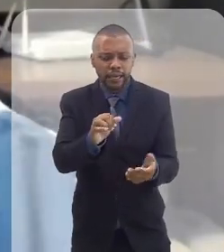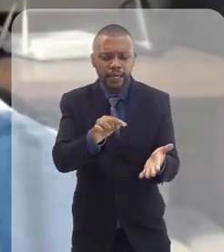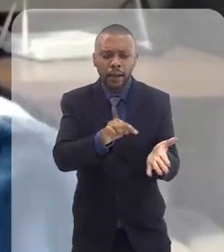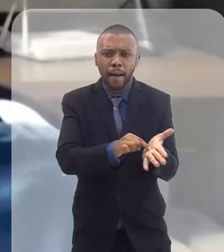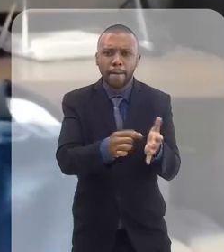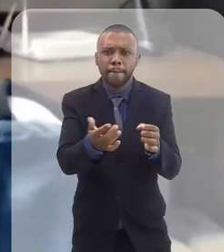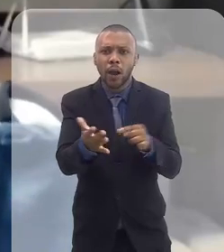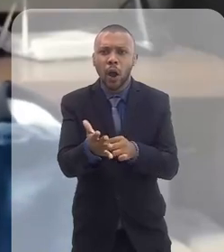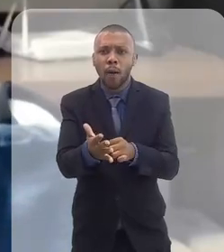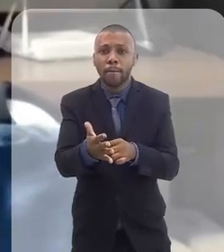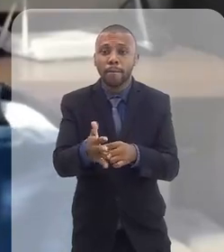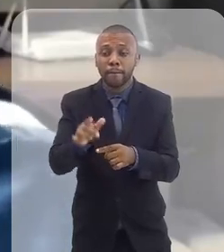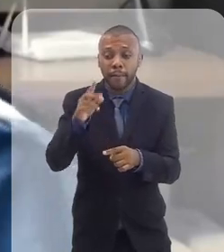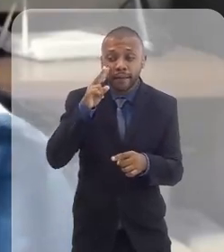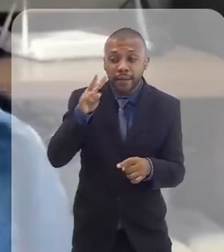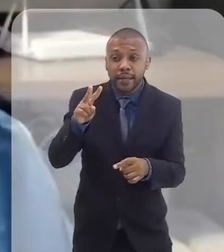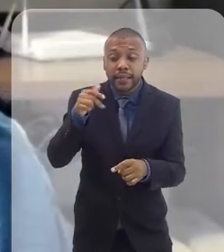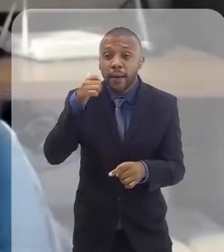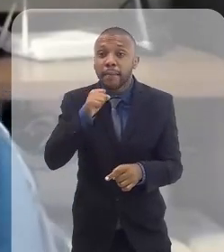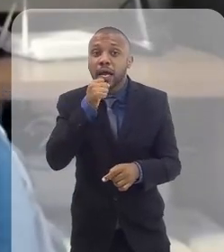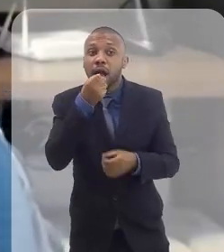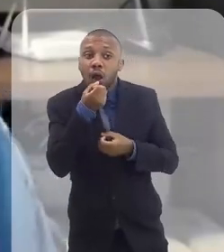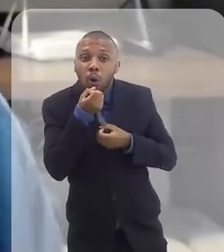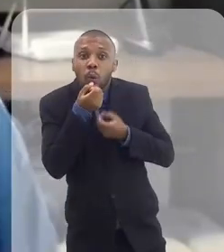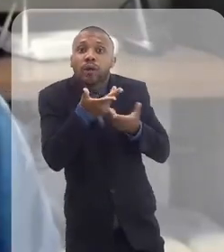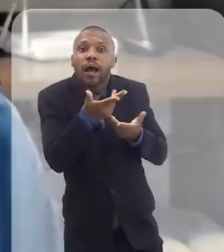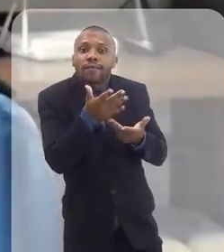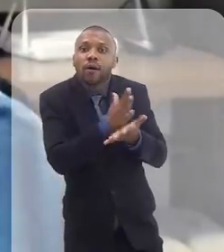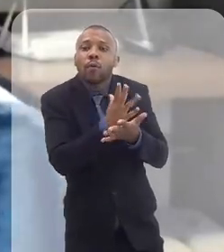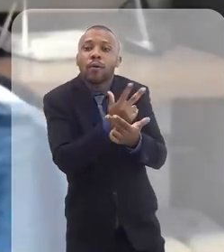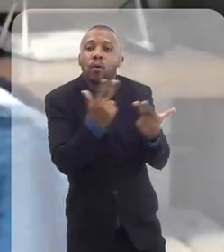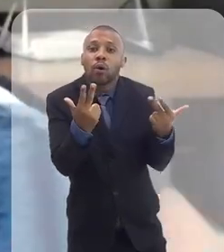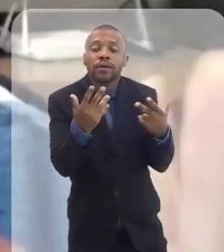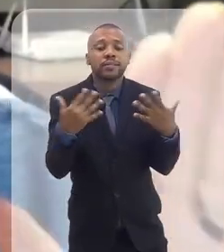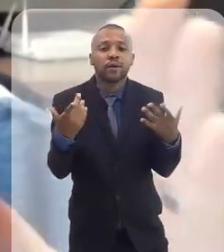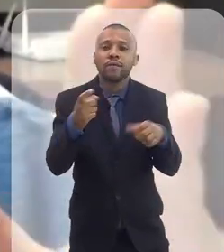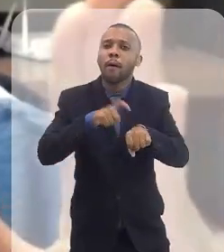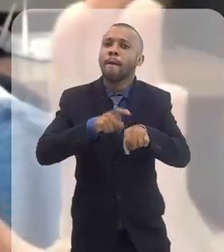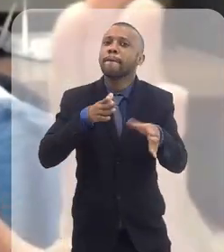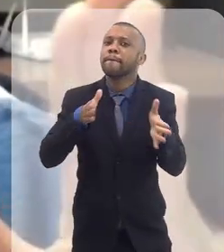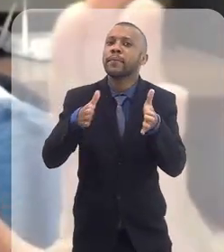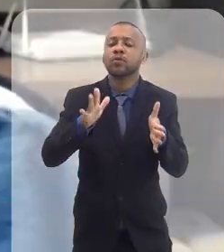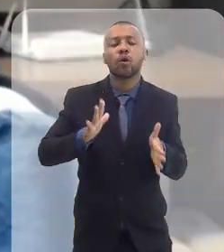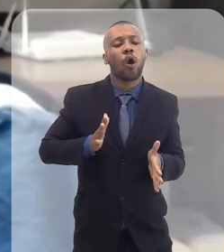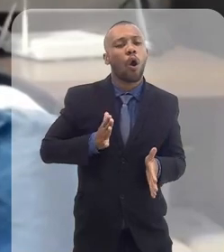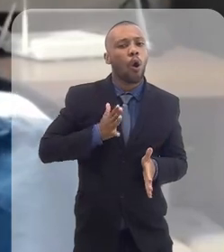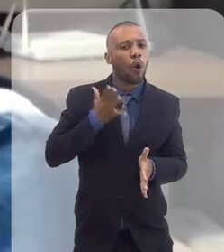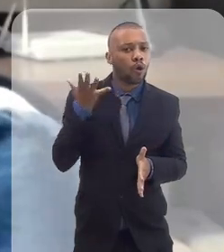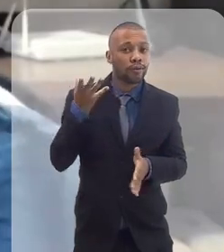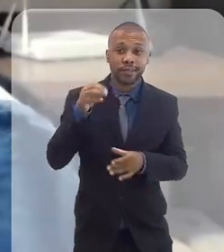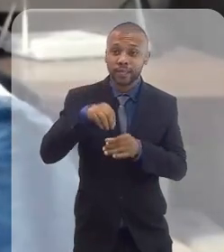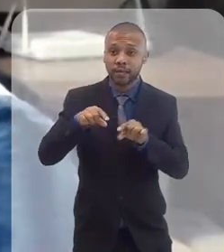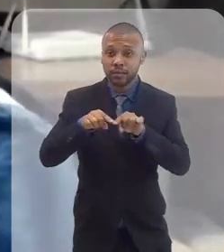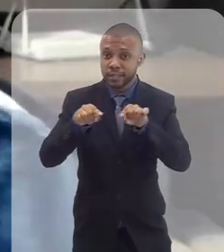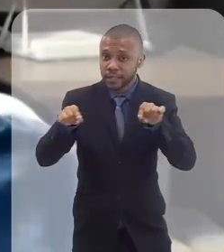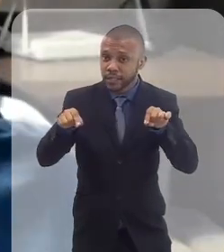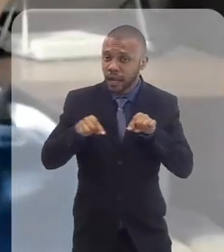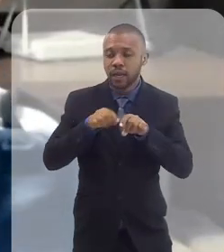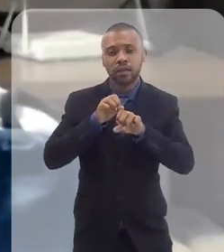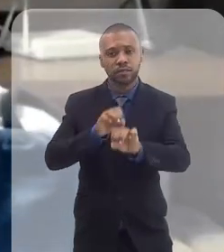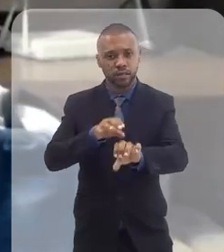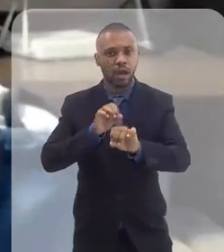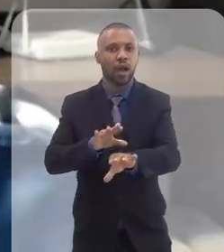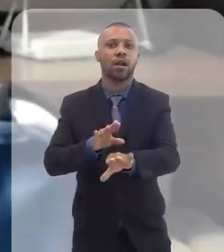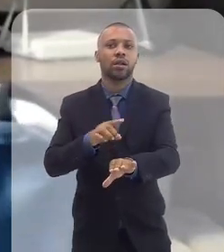com choques na mão para ver se a mãe falava alguma coisa. Então, foi um período horroroso. Em sala